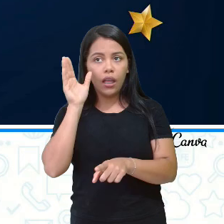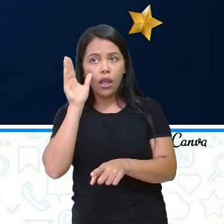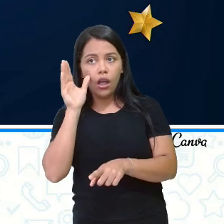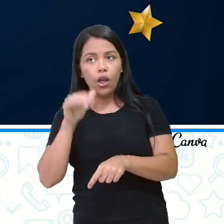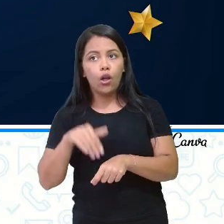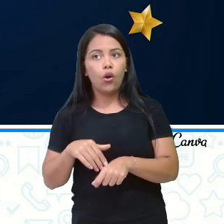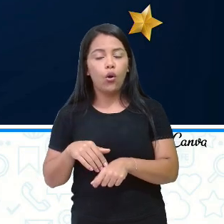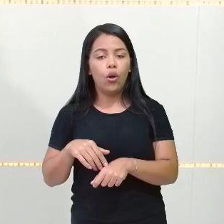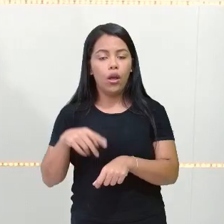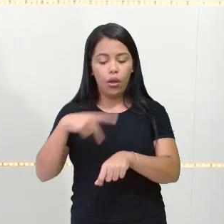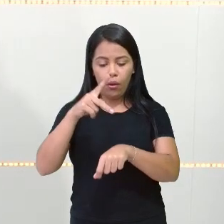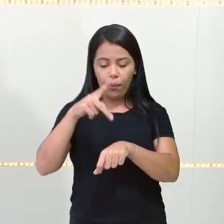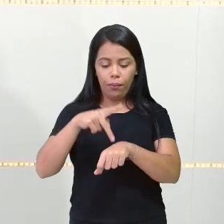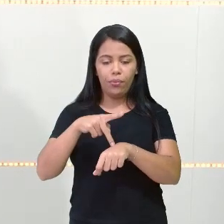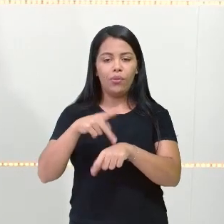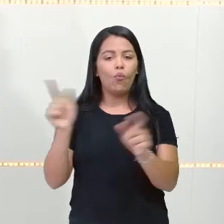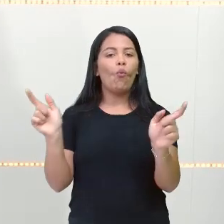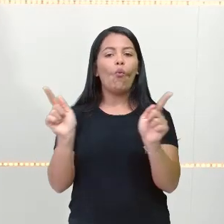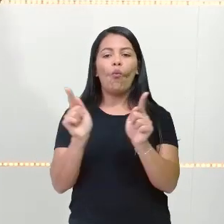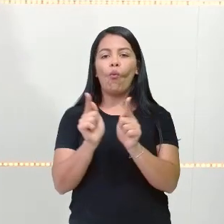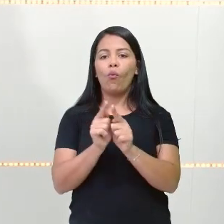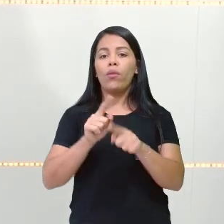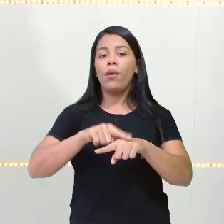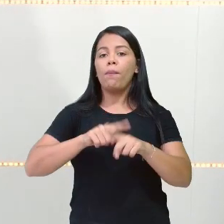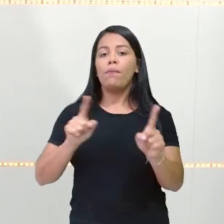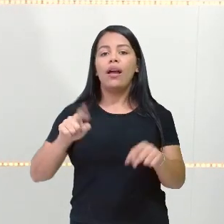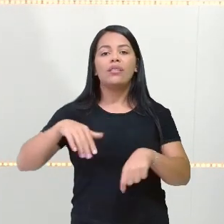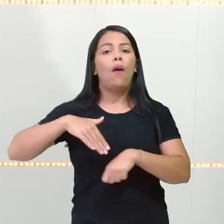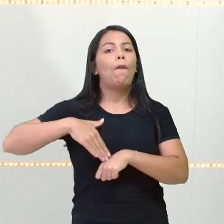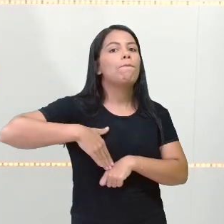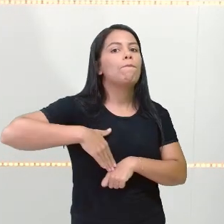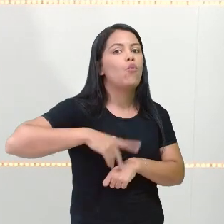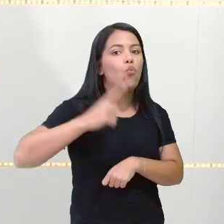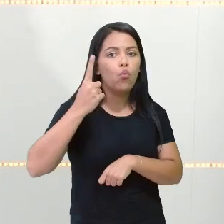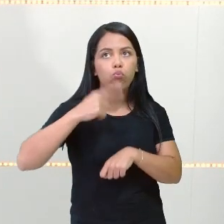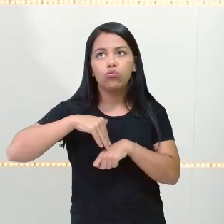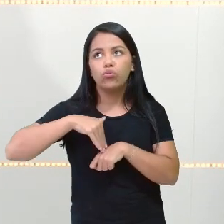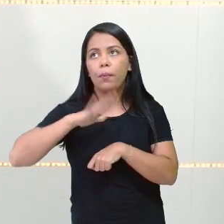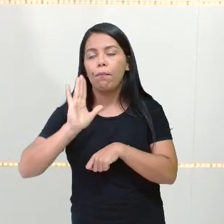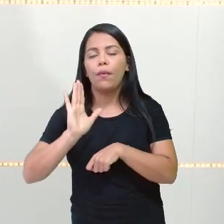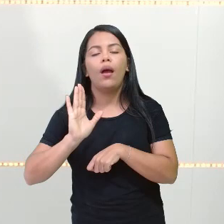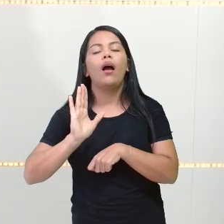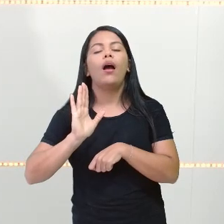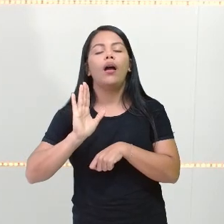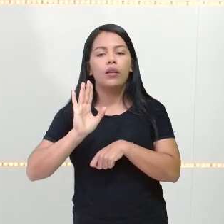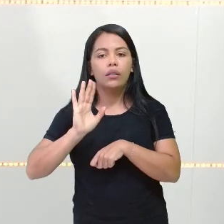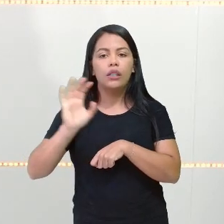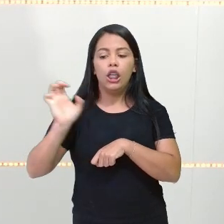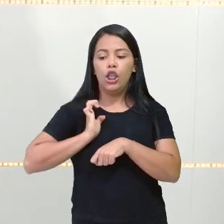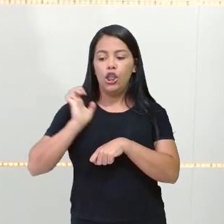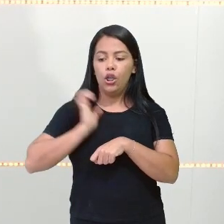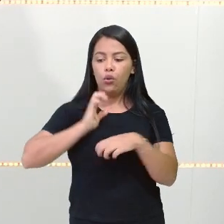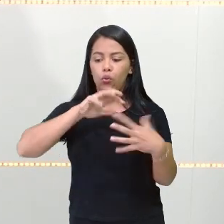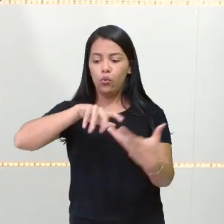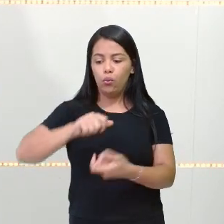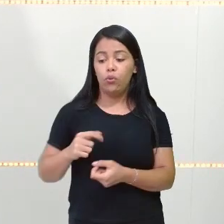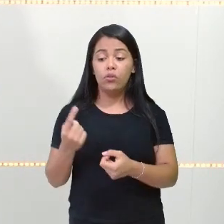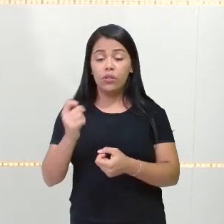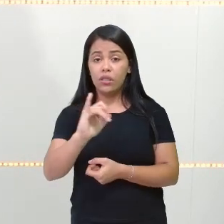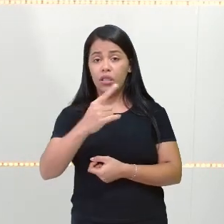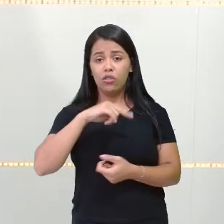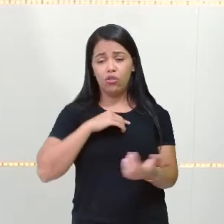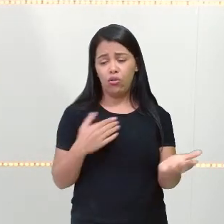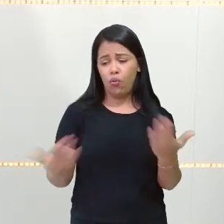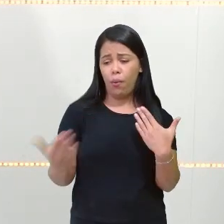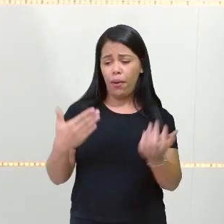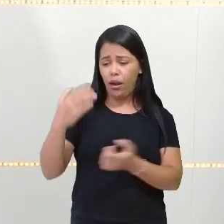é um dos menores também, né? Eu acho que se colocar o Catar comparado com alguns outros países, inclusive o Brasil, a gente vai ver que ele é muito pequenininho e